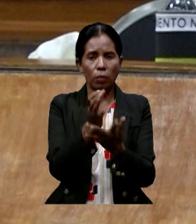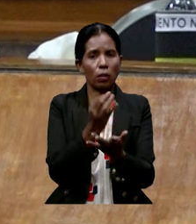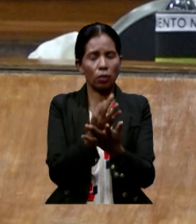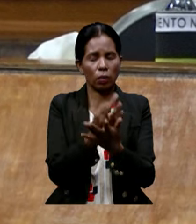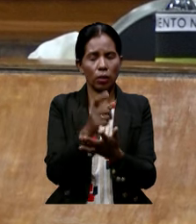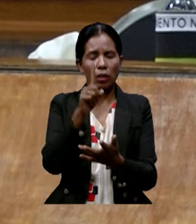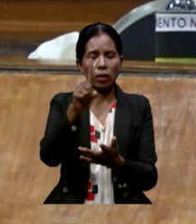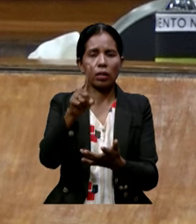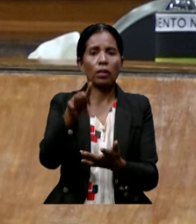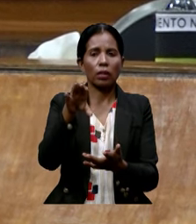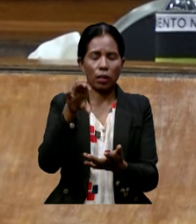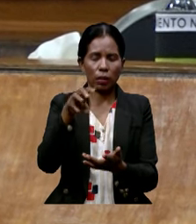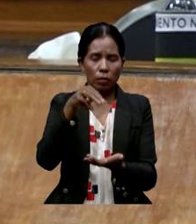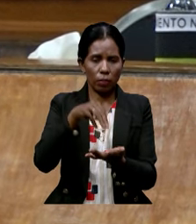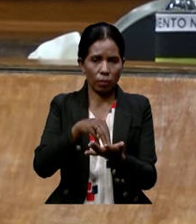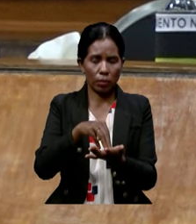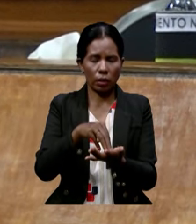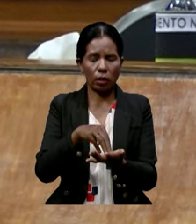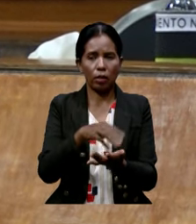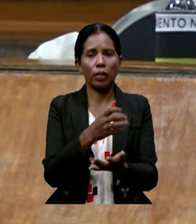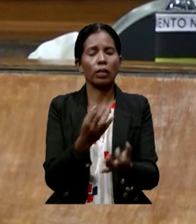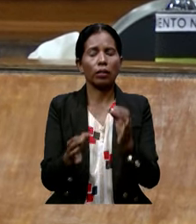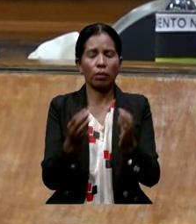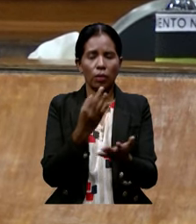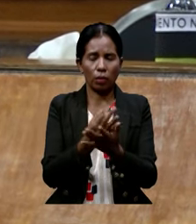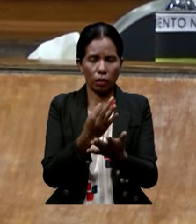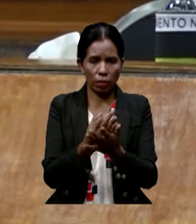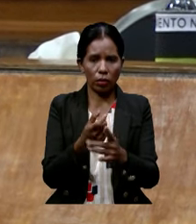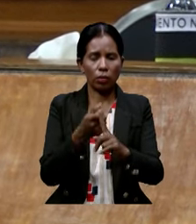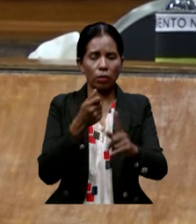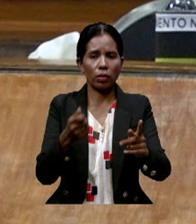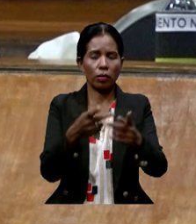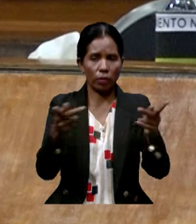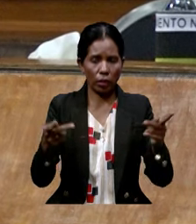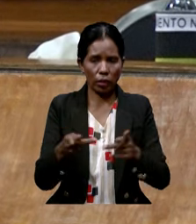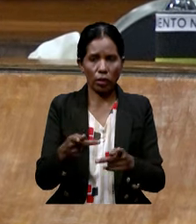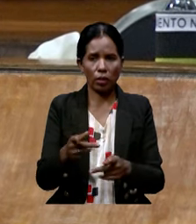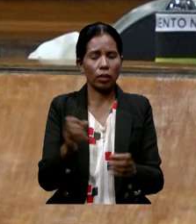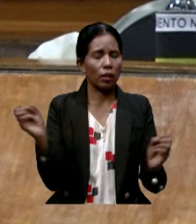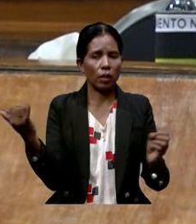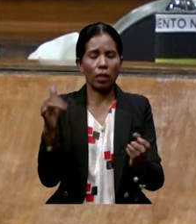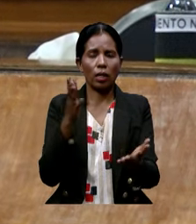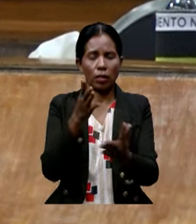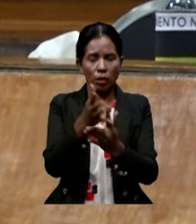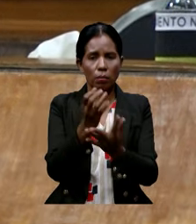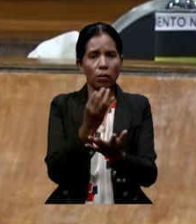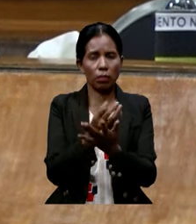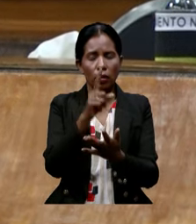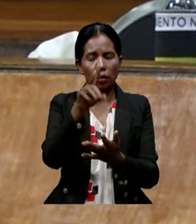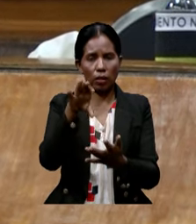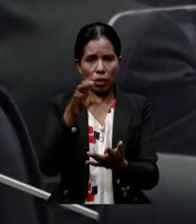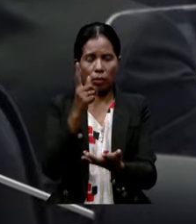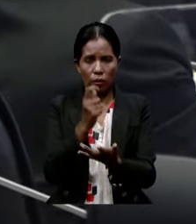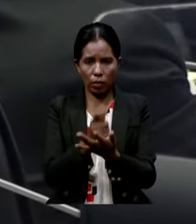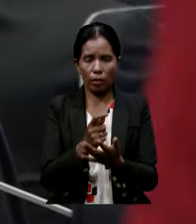mas se osa stock ia hela mai hosi armazen central anto sirla acesso a $100,000 orçamento